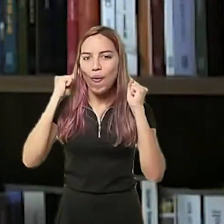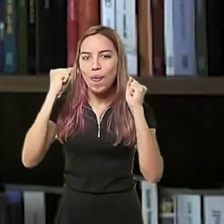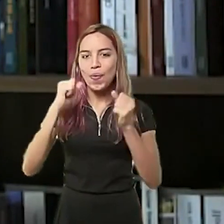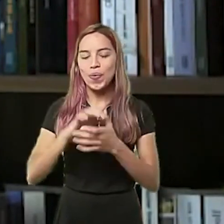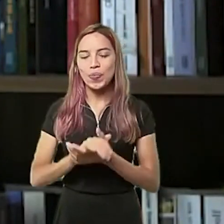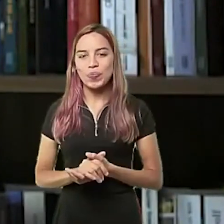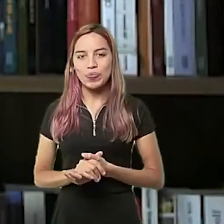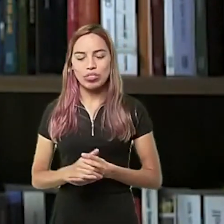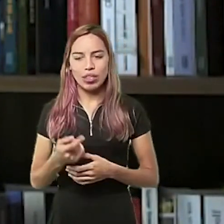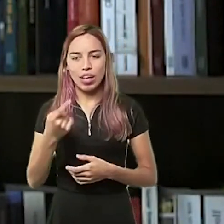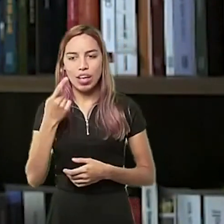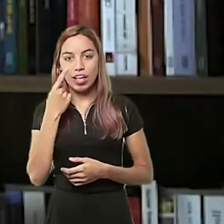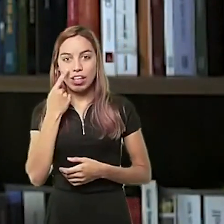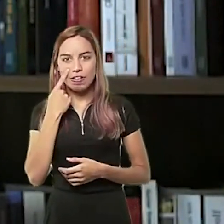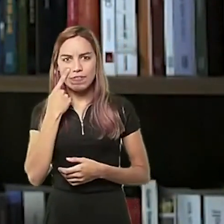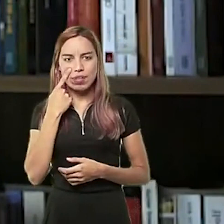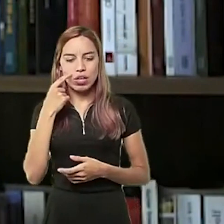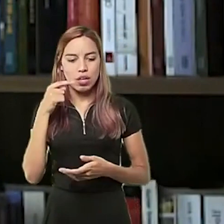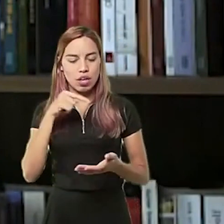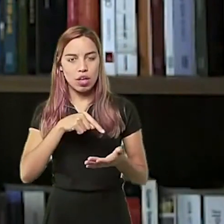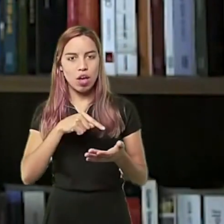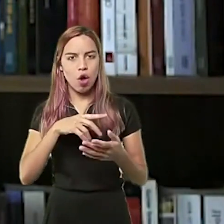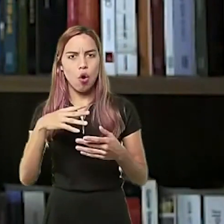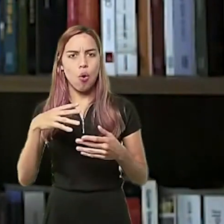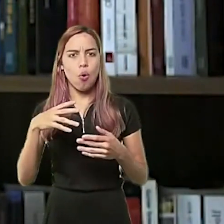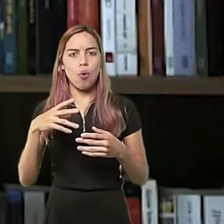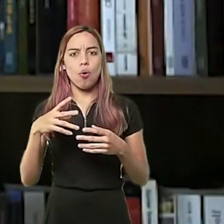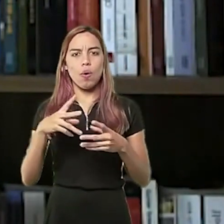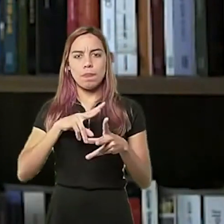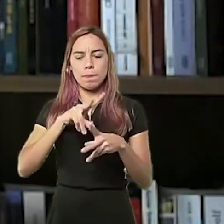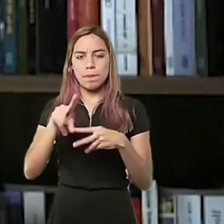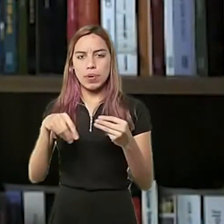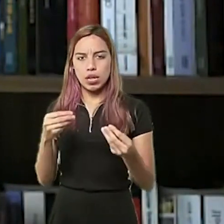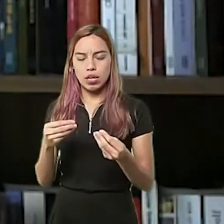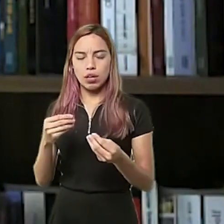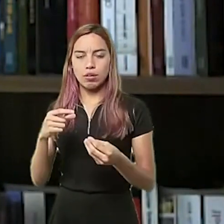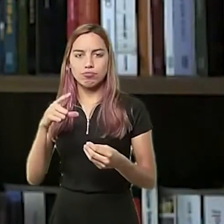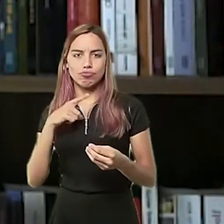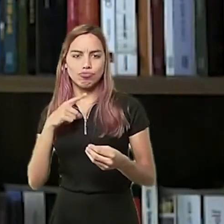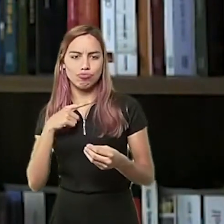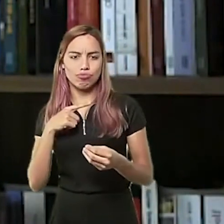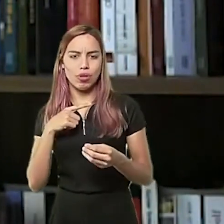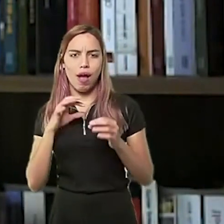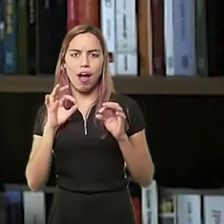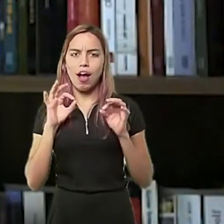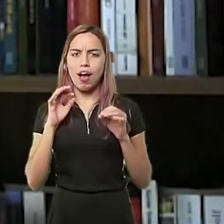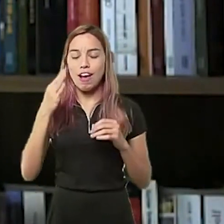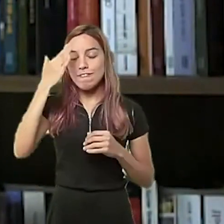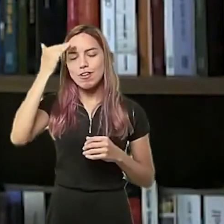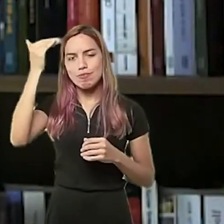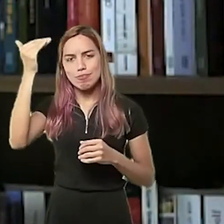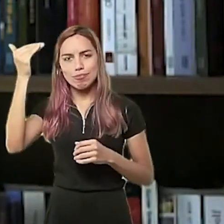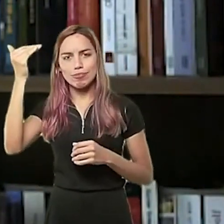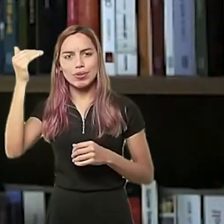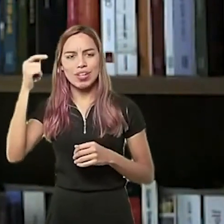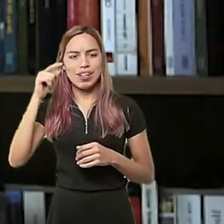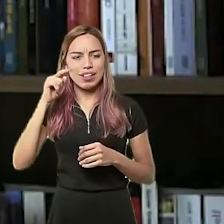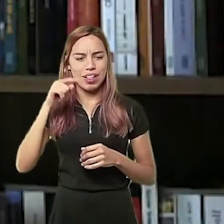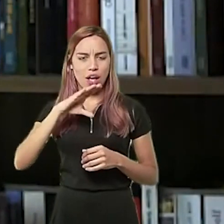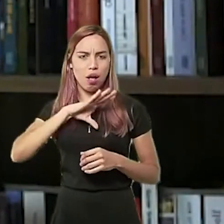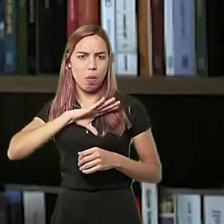um status para aquela publicação. O livro foi publicado em Portugal, teve ampla repercussão na